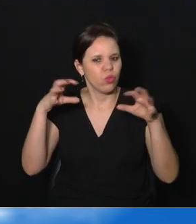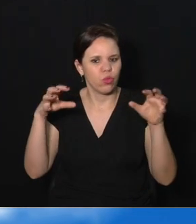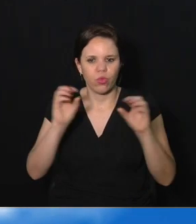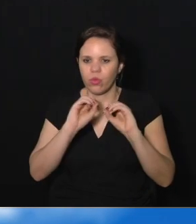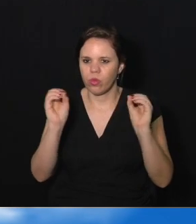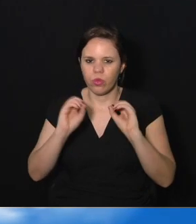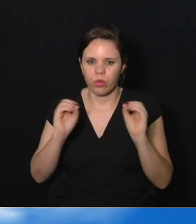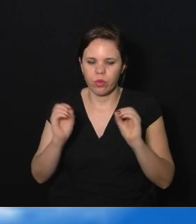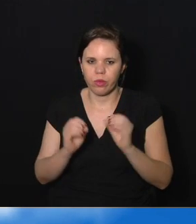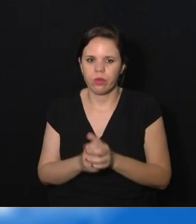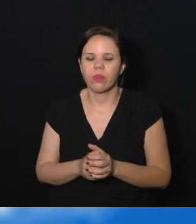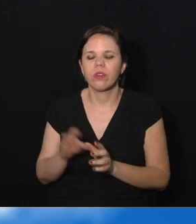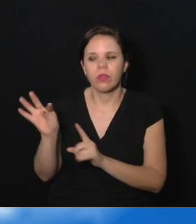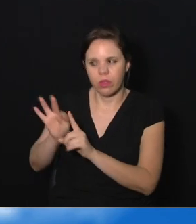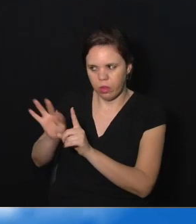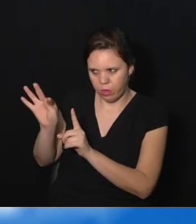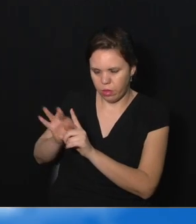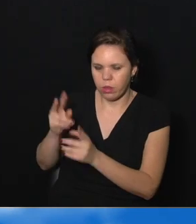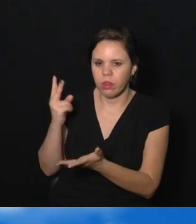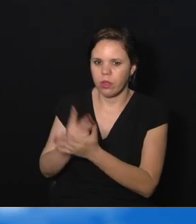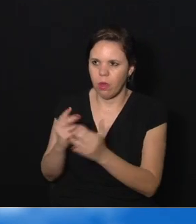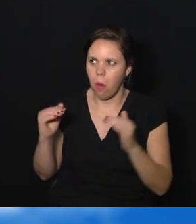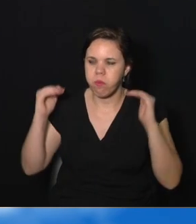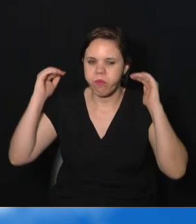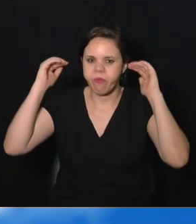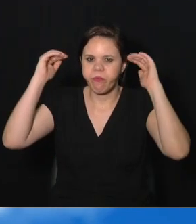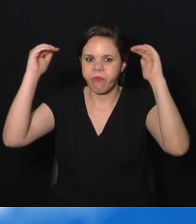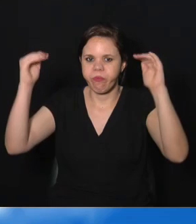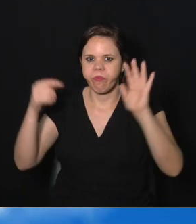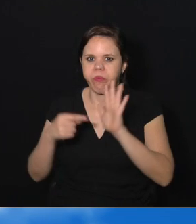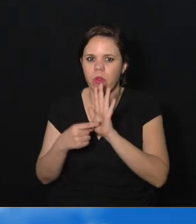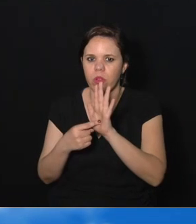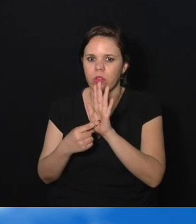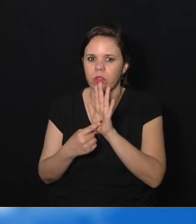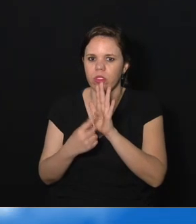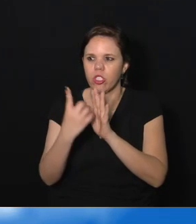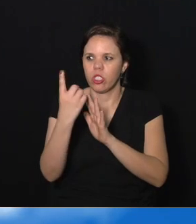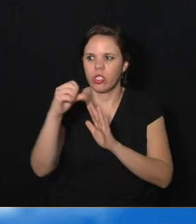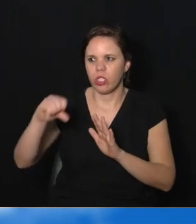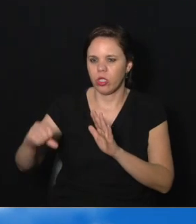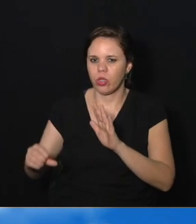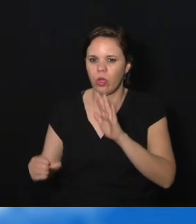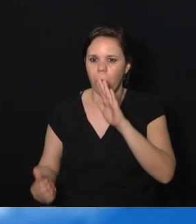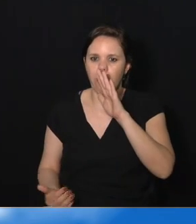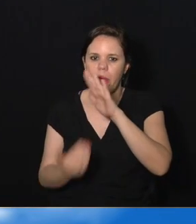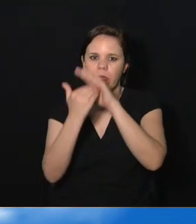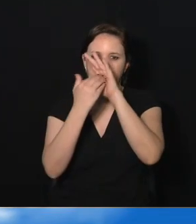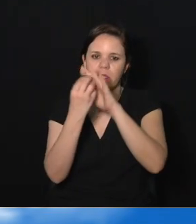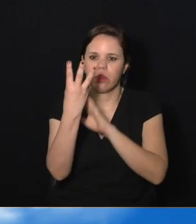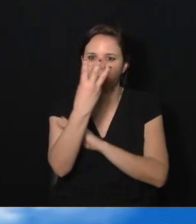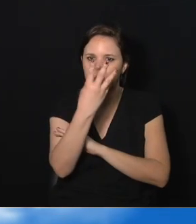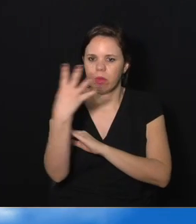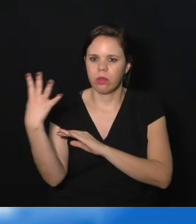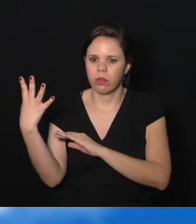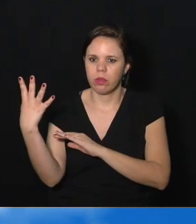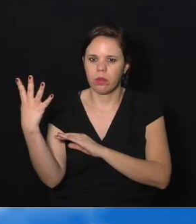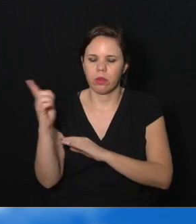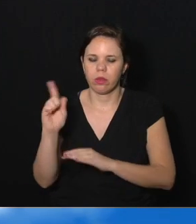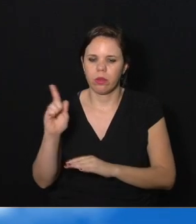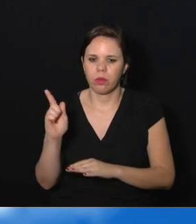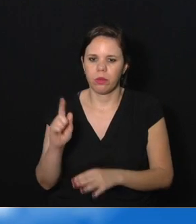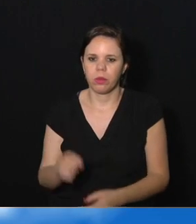chuva. A temperatura continua alta, hein? Olha aí na sua tela, mínima de 19 e a máxima pode chegar